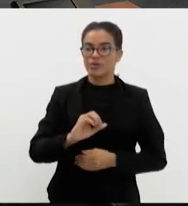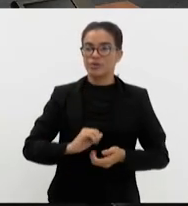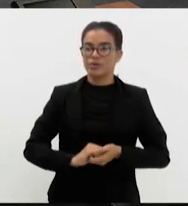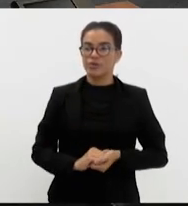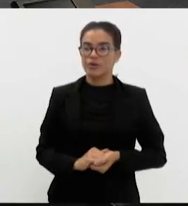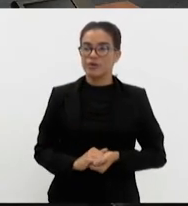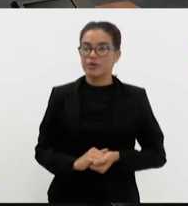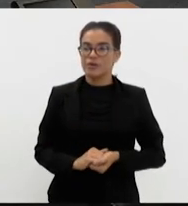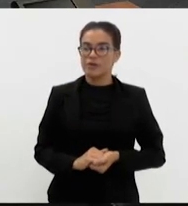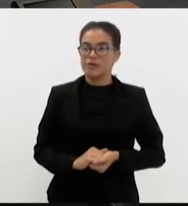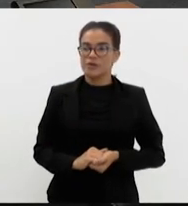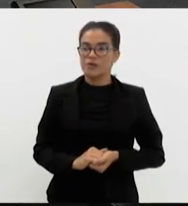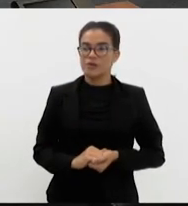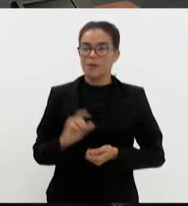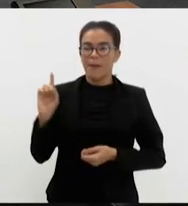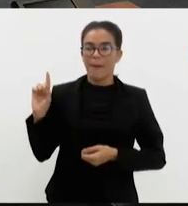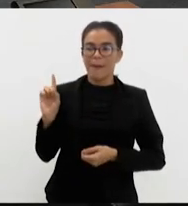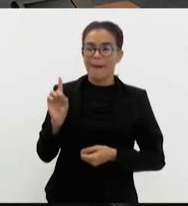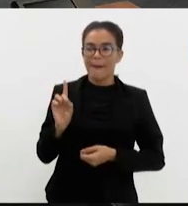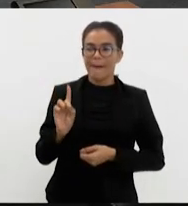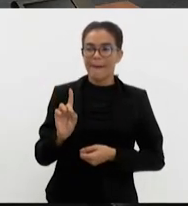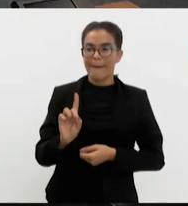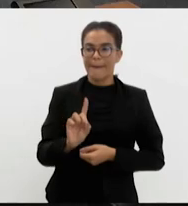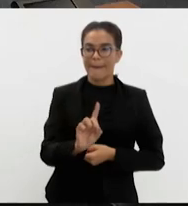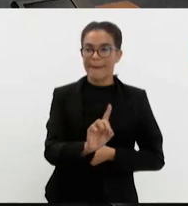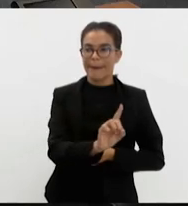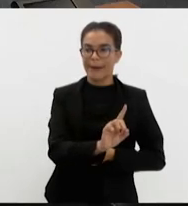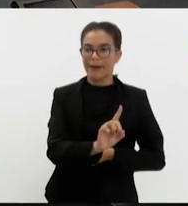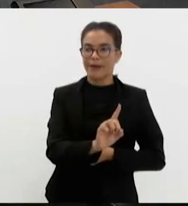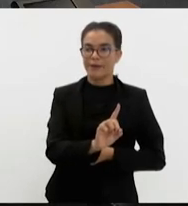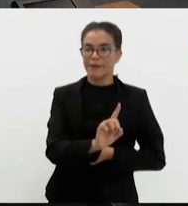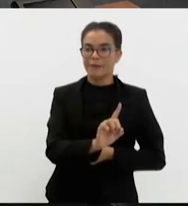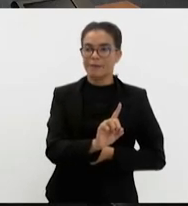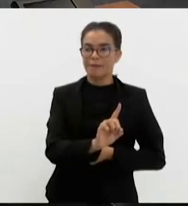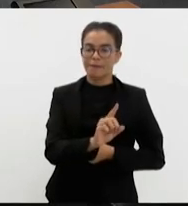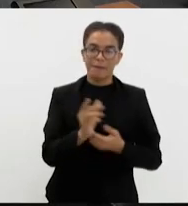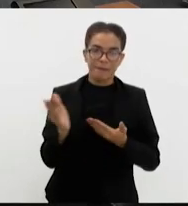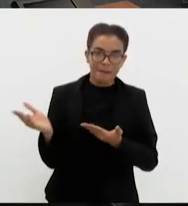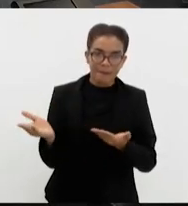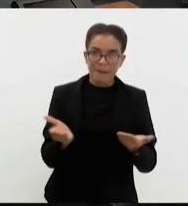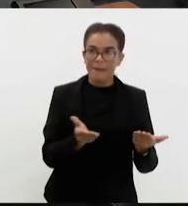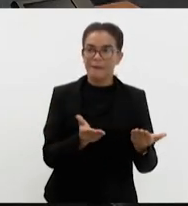Serginho tá chegando aqui Deputado Dr